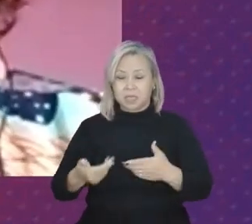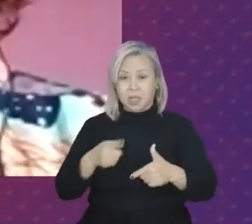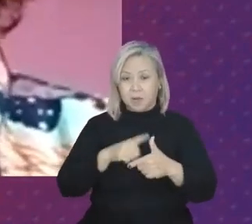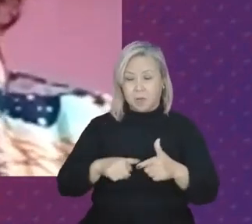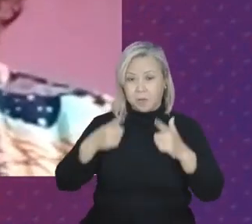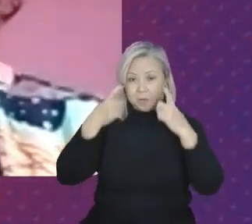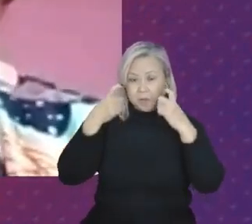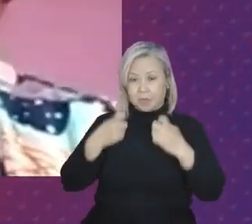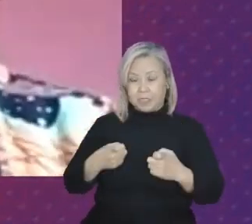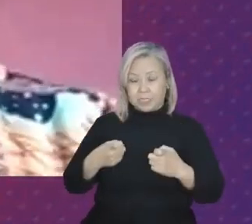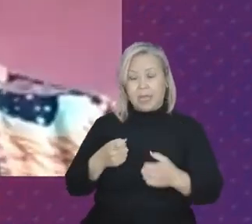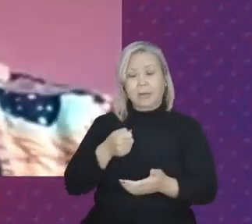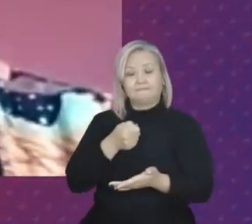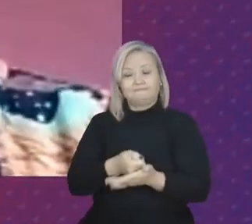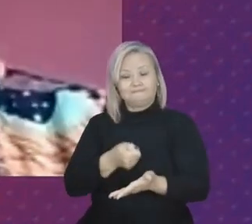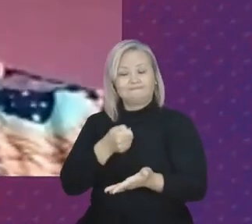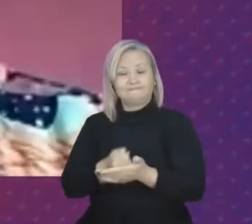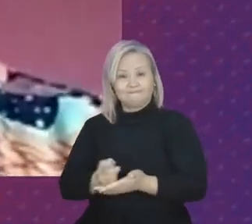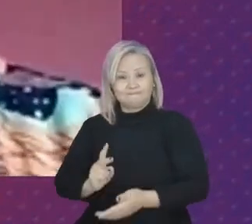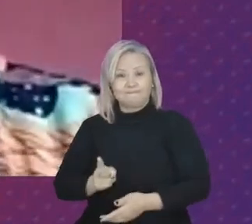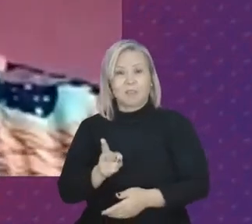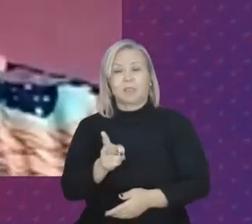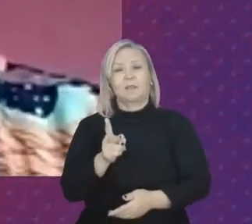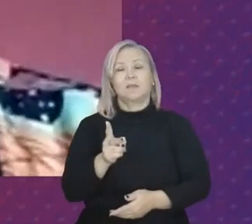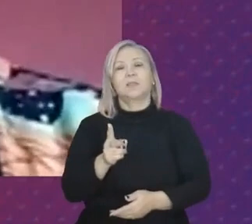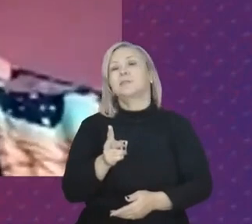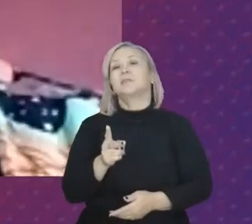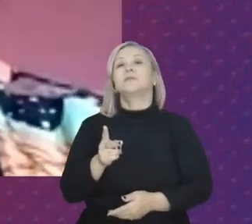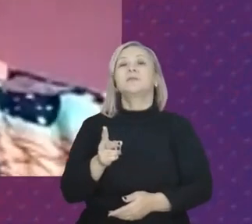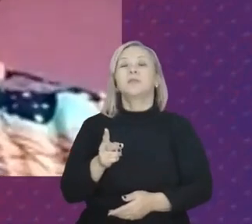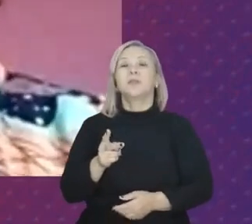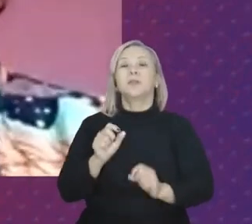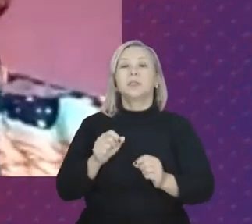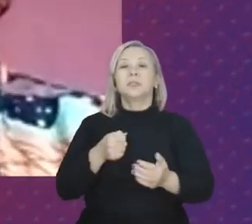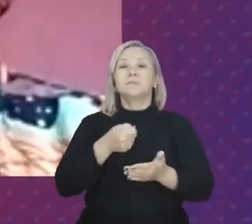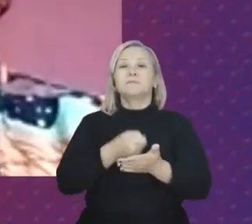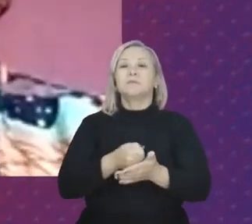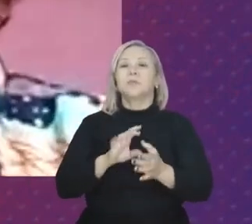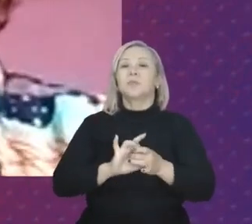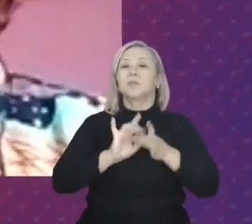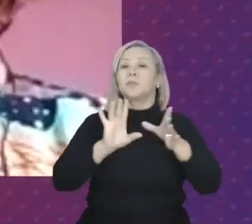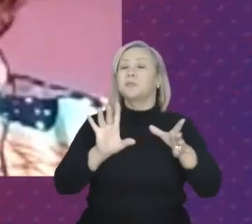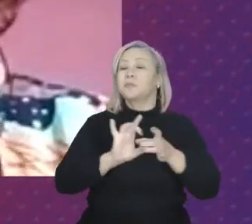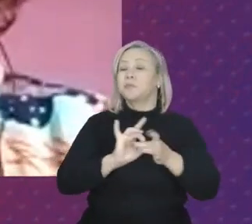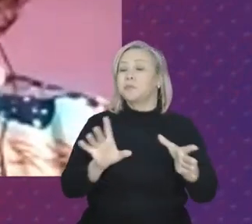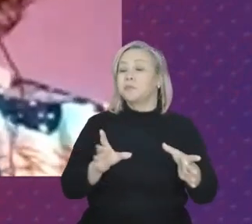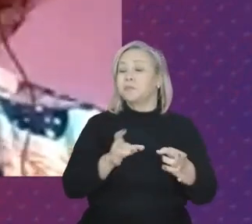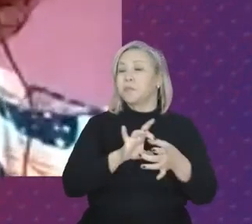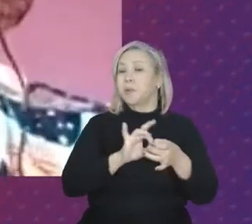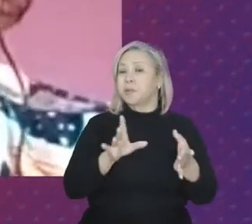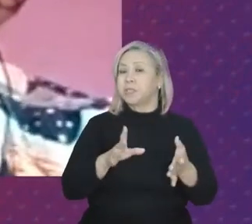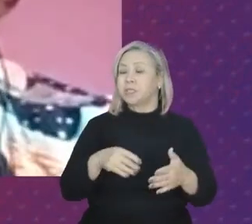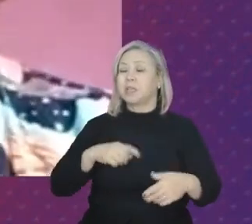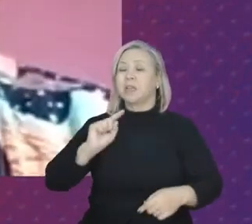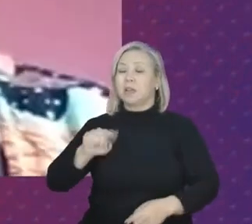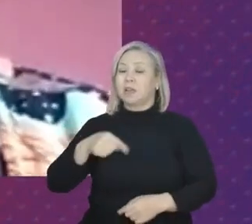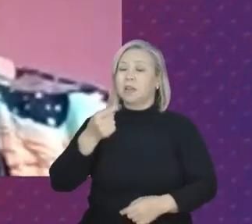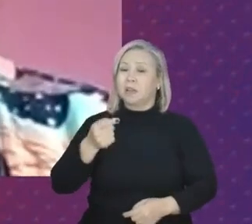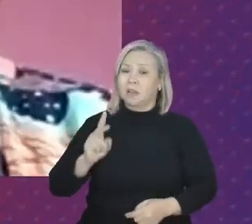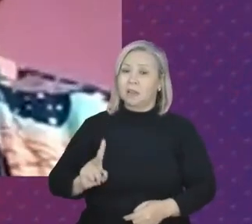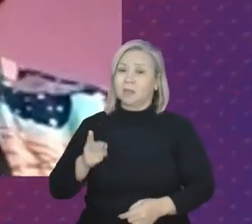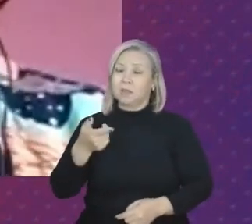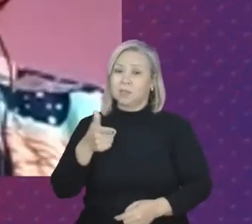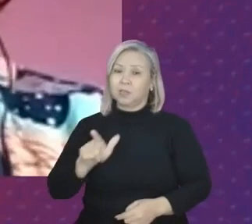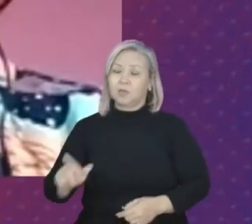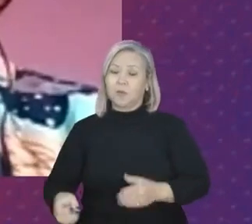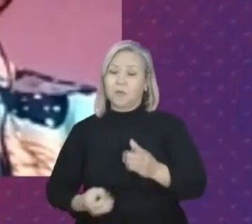ela insiste e persiste no punitivismo, e como esse punitivismo, ele vai, mais uma vez, né,